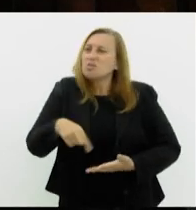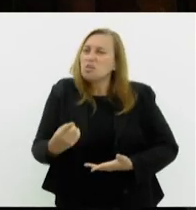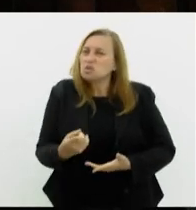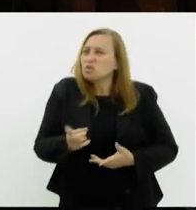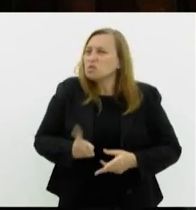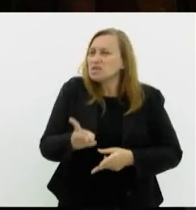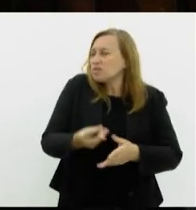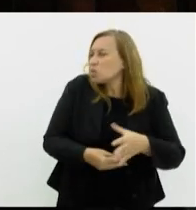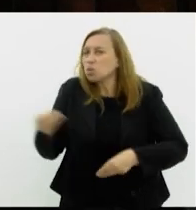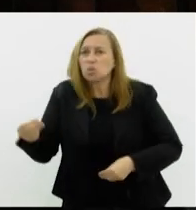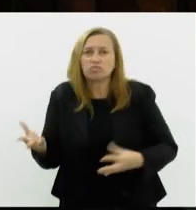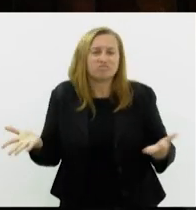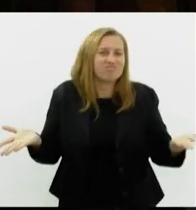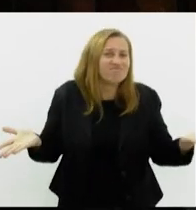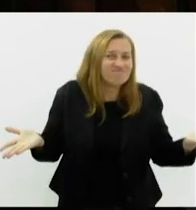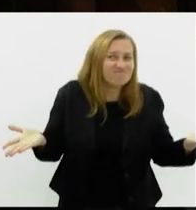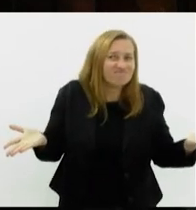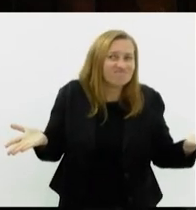vai embora.